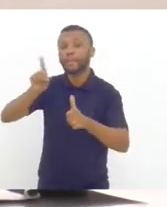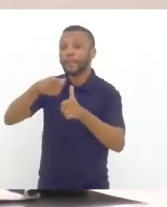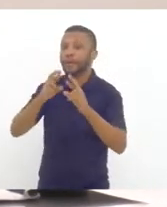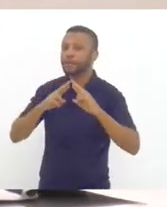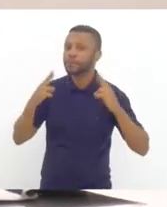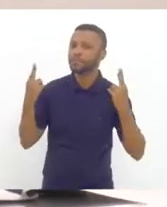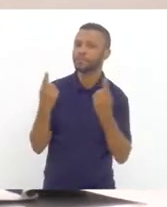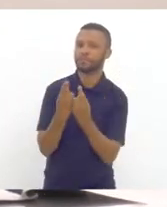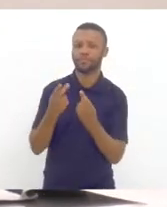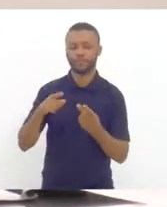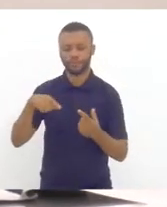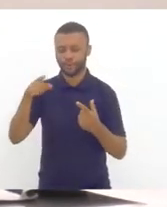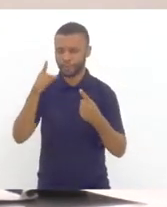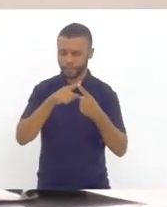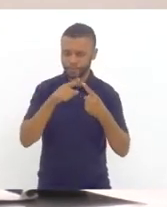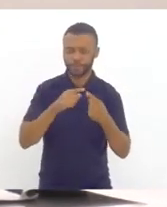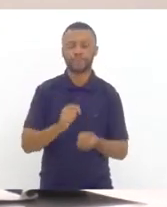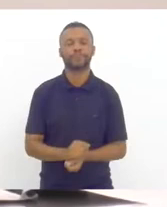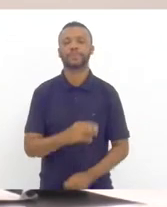Duque de Caxias,